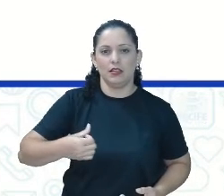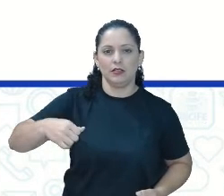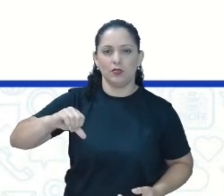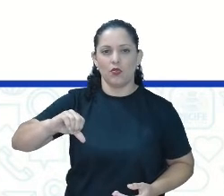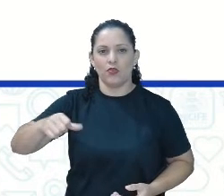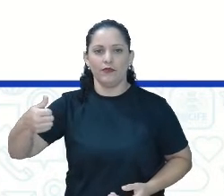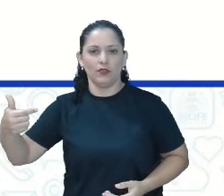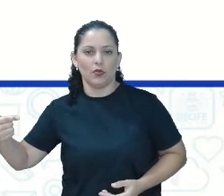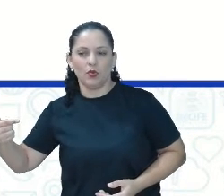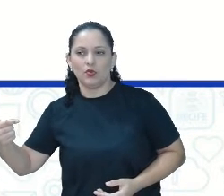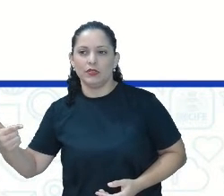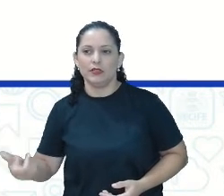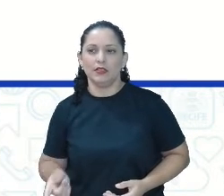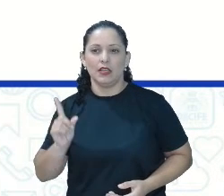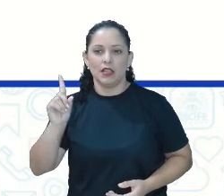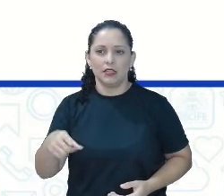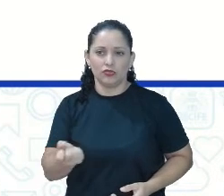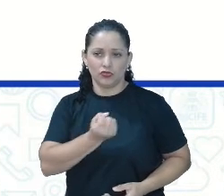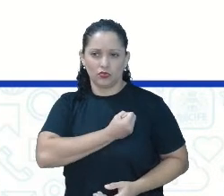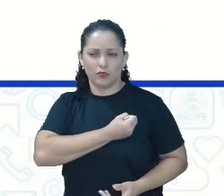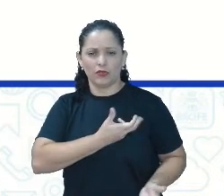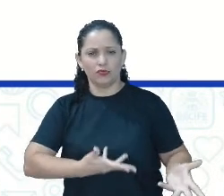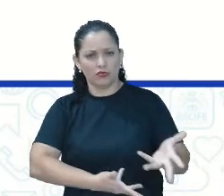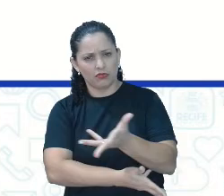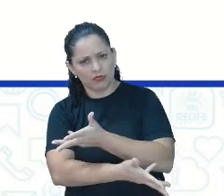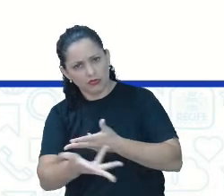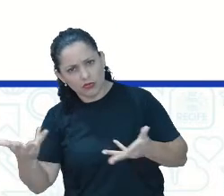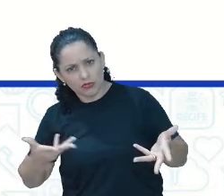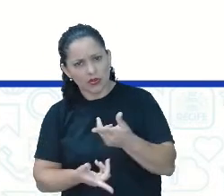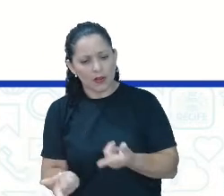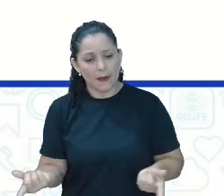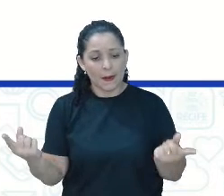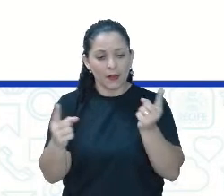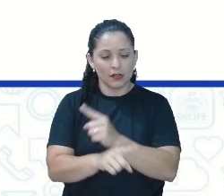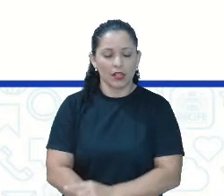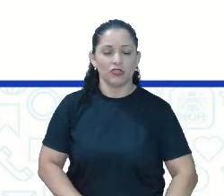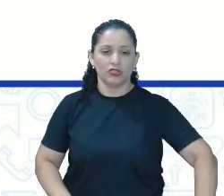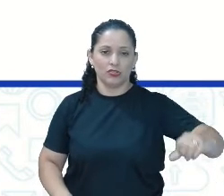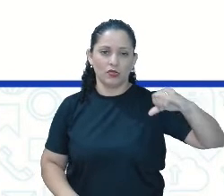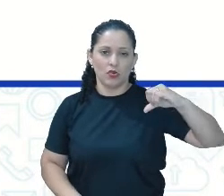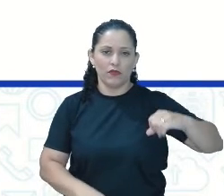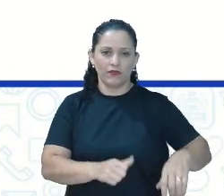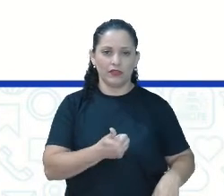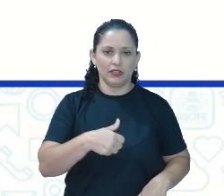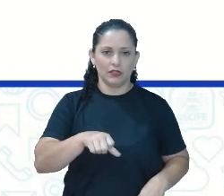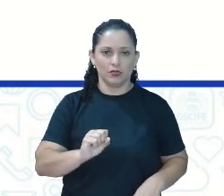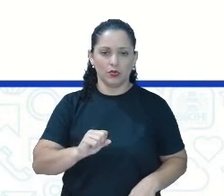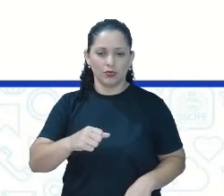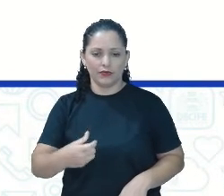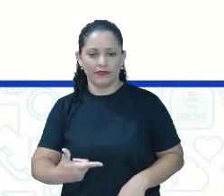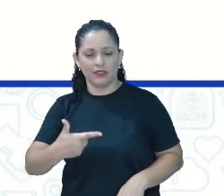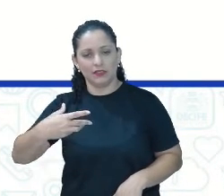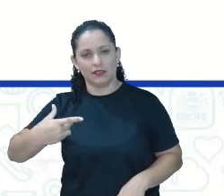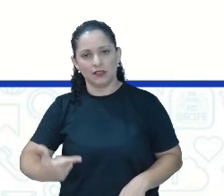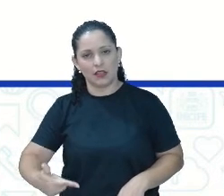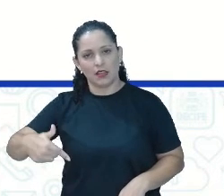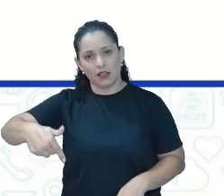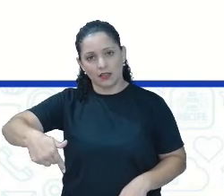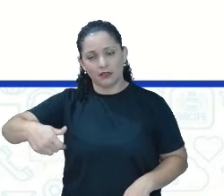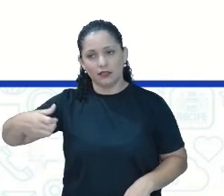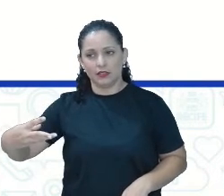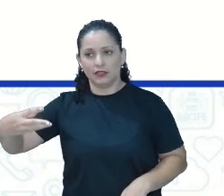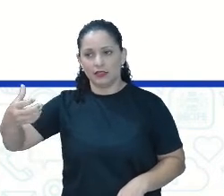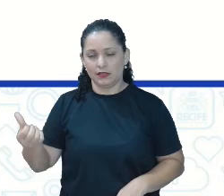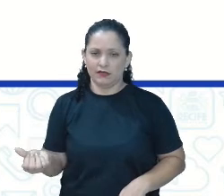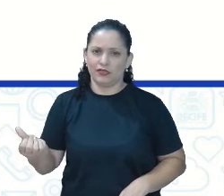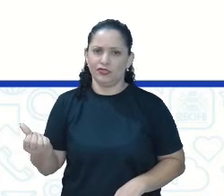e 12 são diretamente proporcionais a 9, 18, 27 e 36.